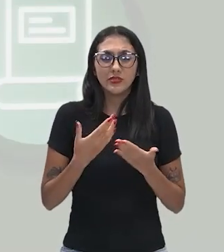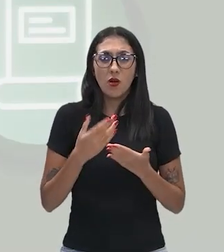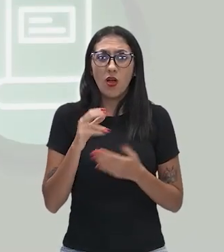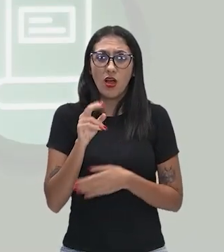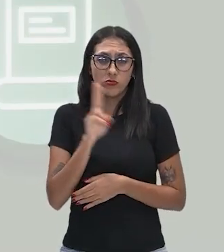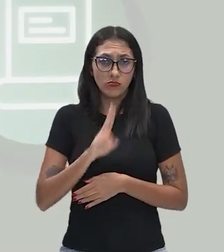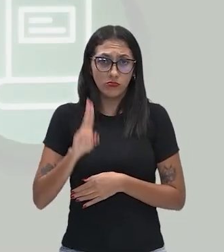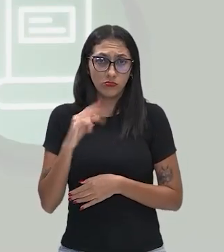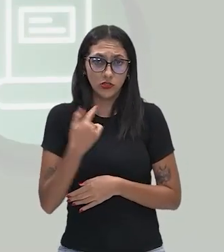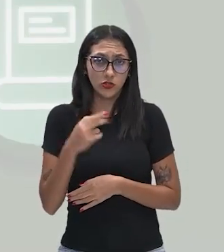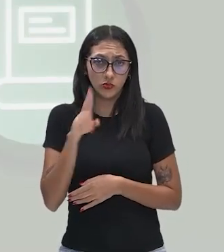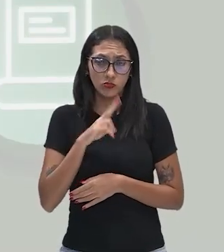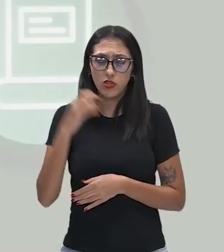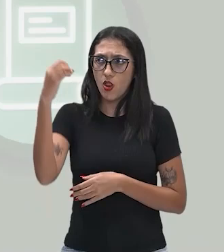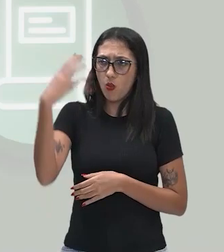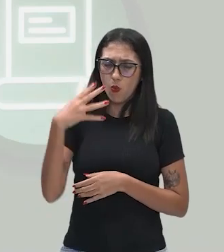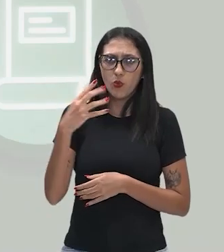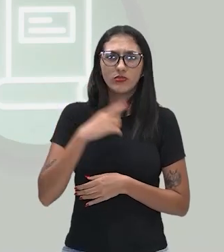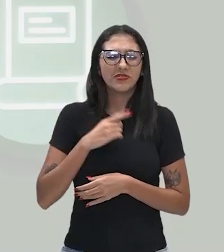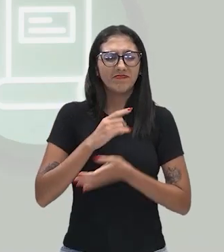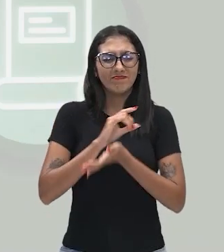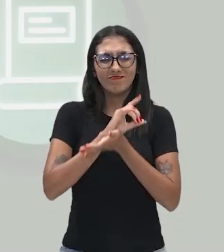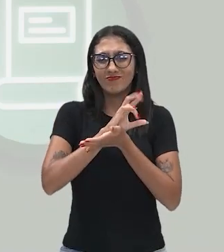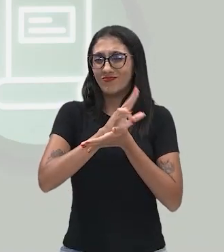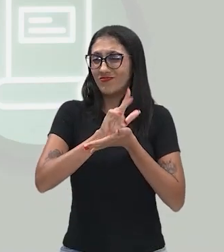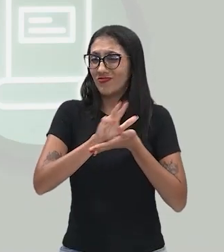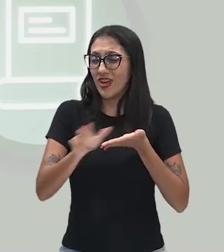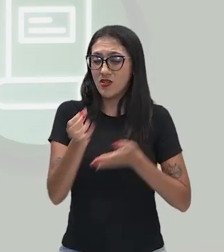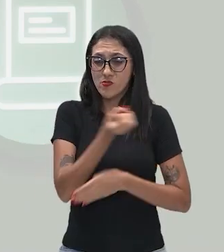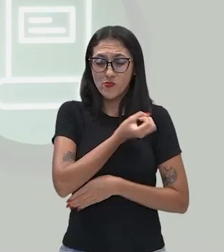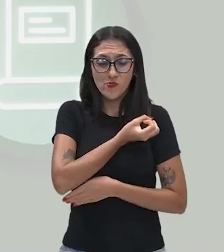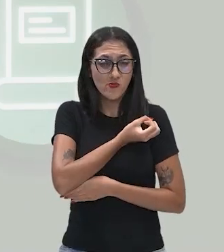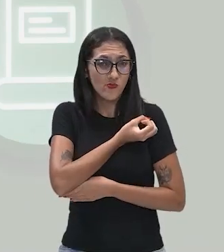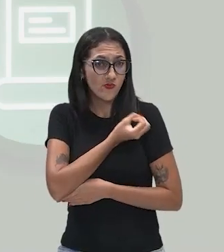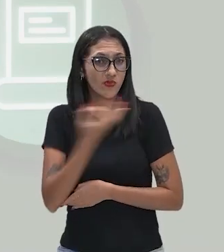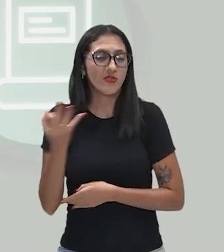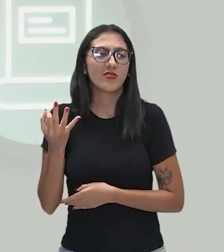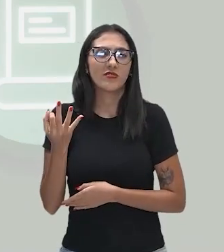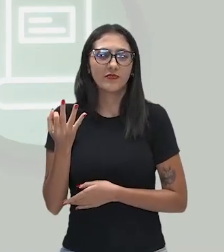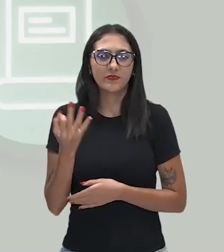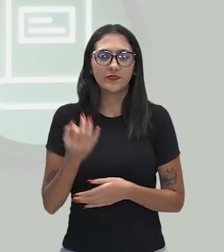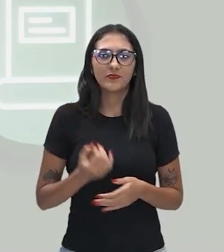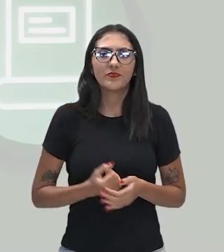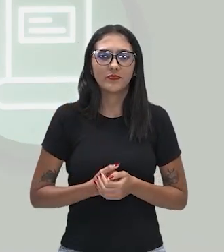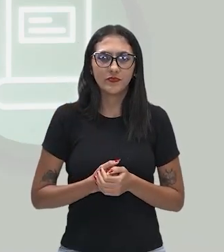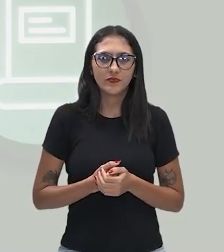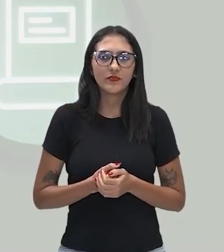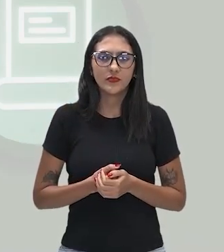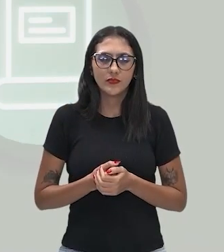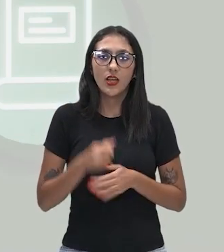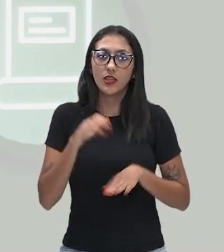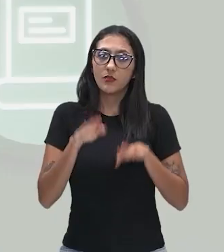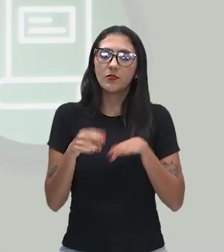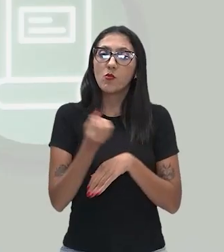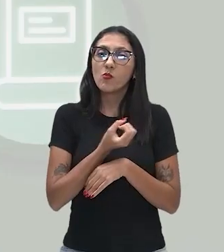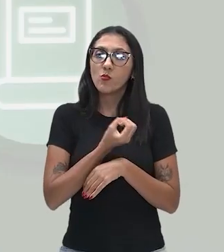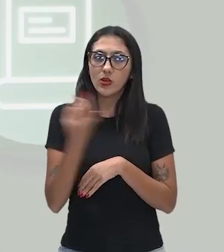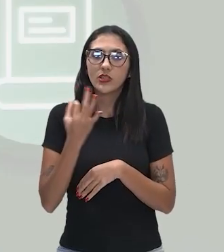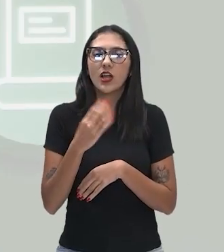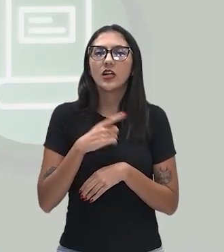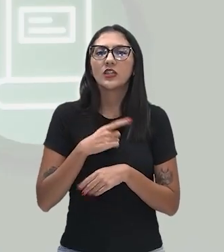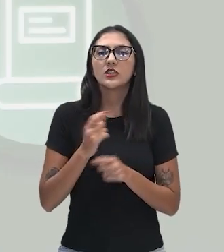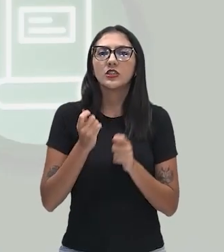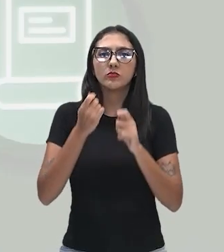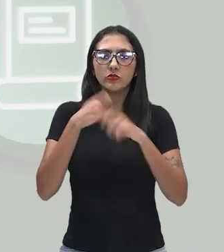de átomos e de elétrons emitindo esses pacotinhos. E aí sim, a gente vai conseguir iluminar um corpo. Dependendo